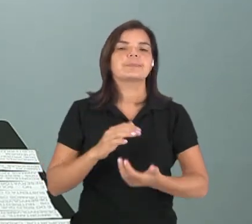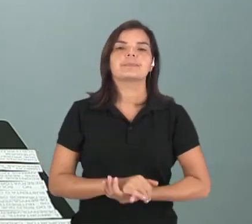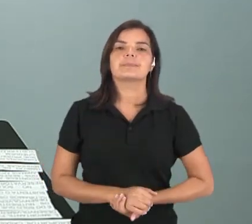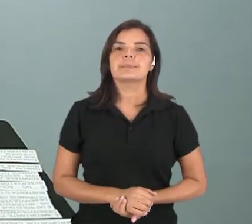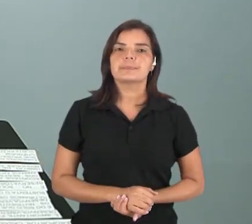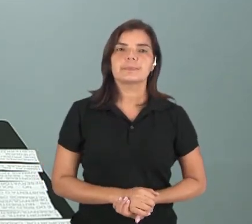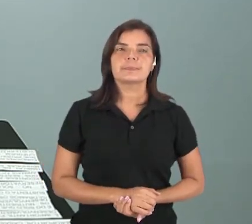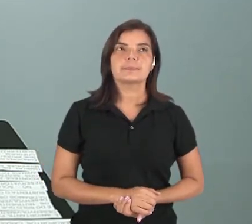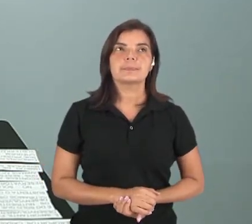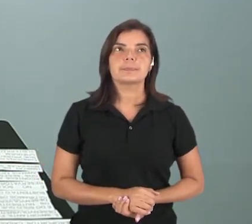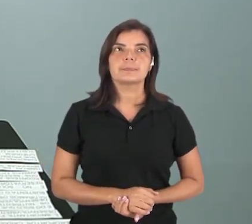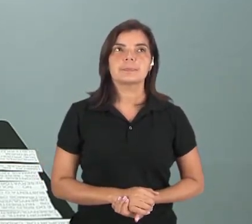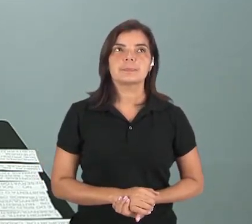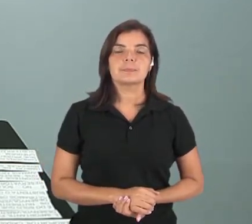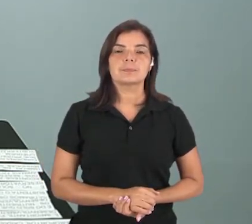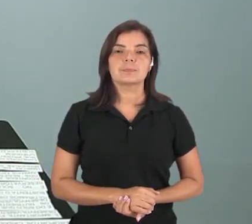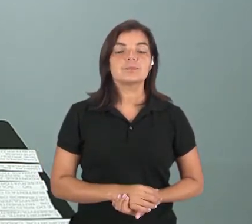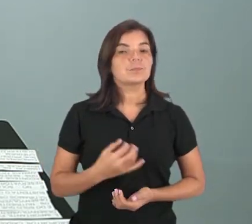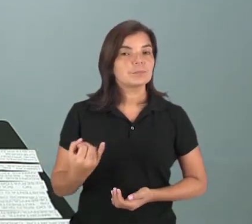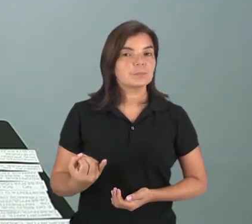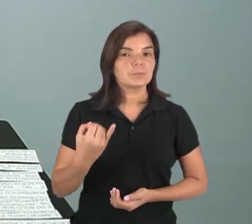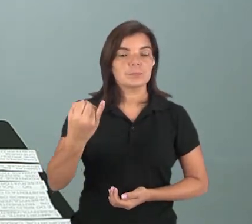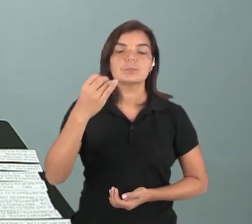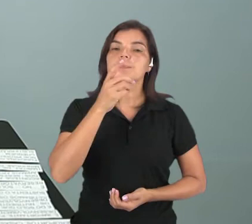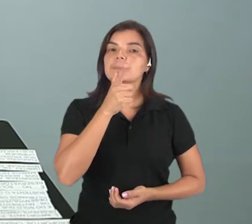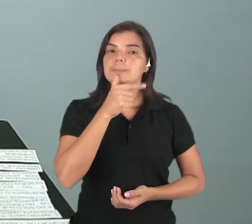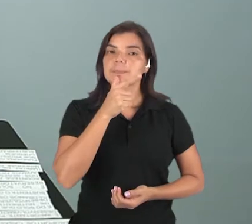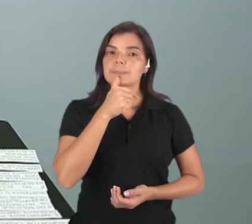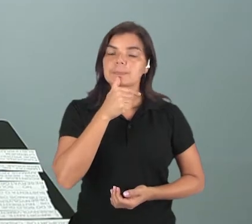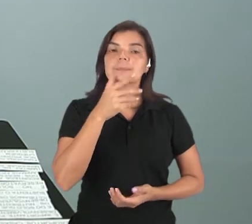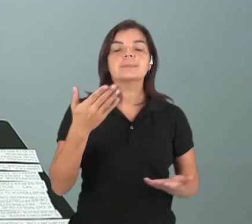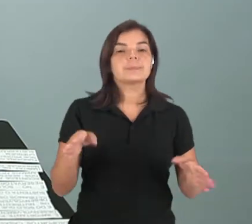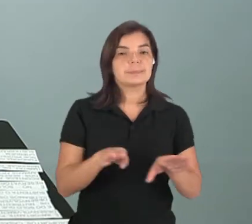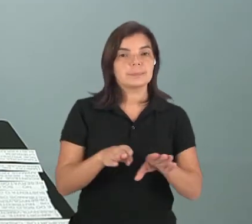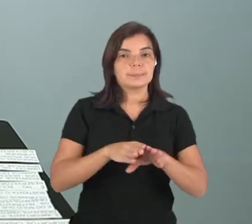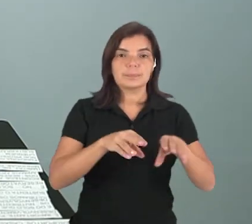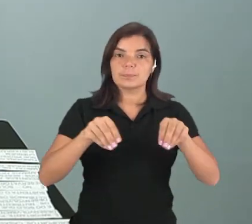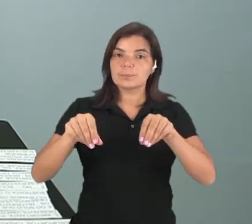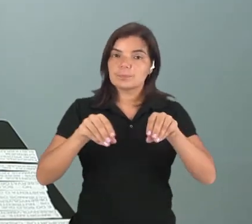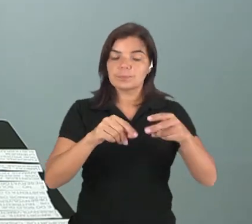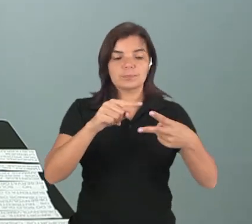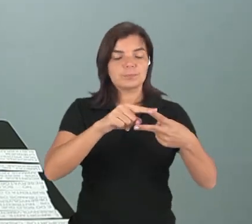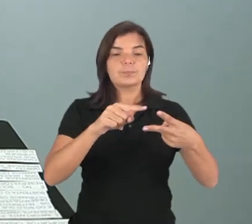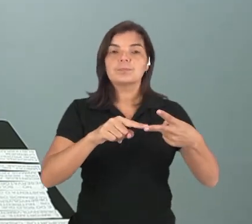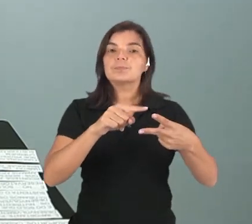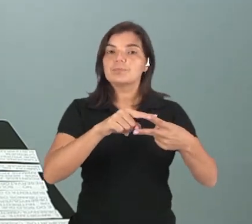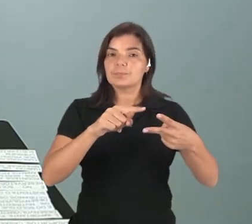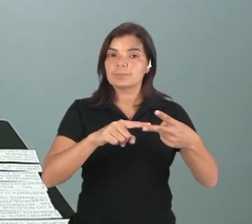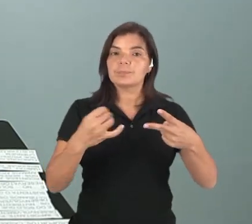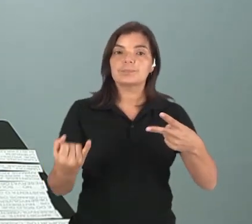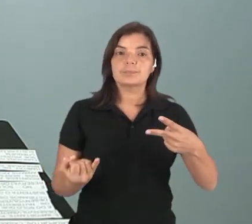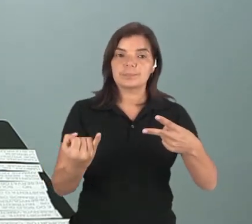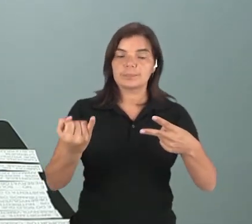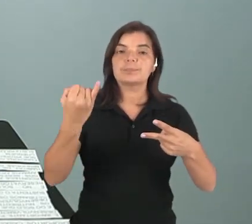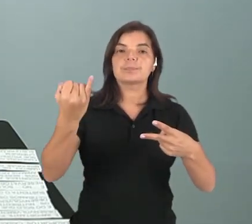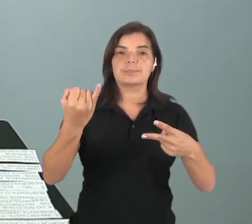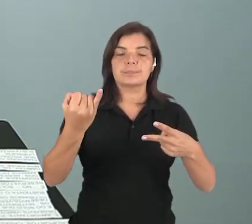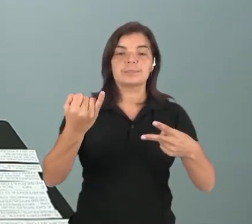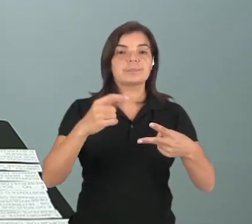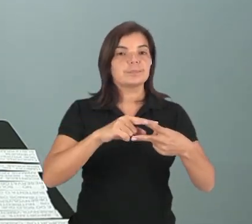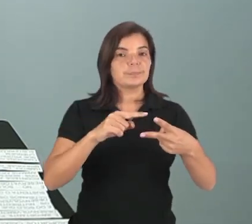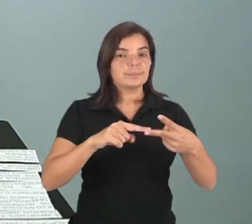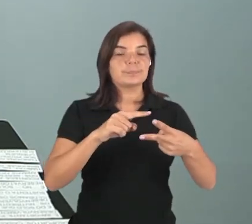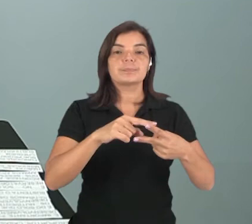certo? Essa é a importância da água. A água e o solo são dois recursos fundamentais, né? São